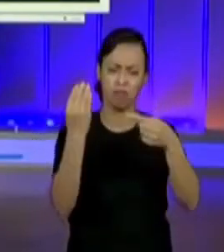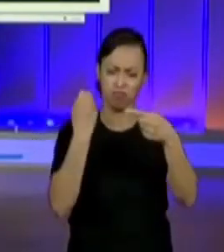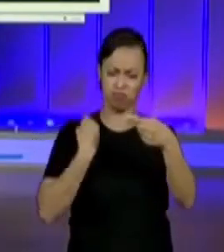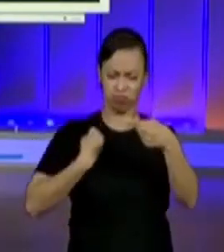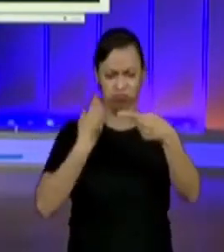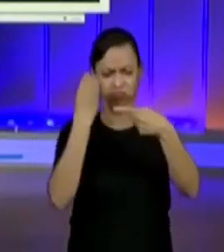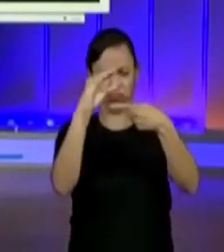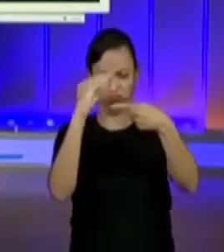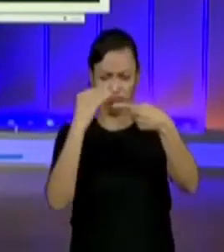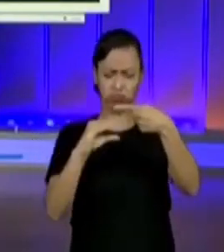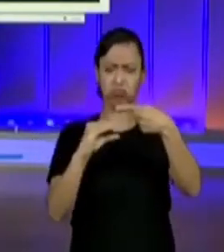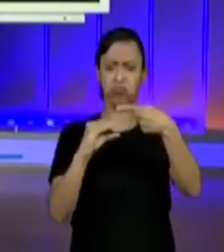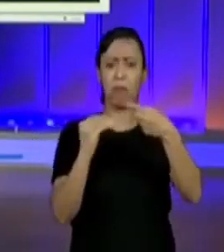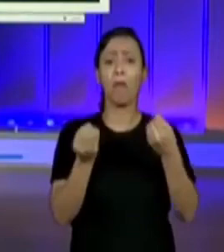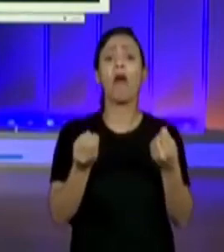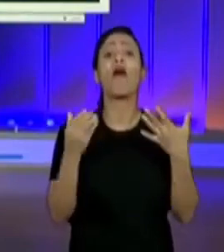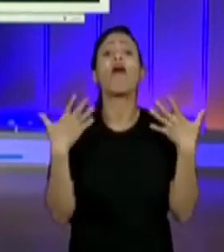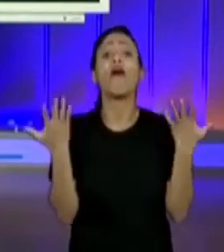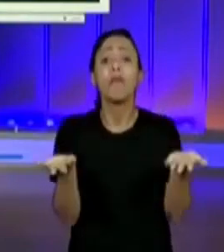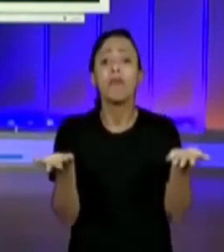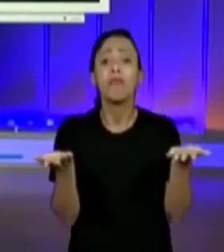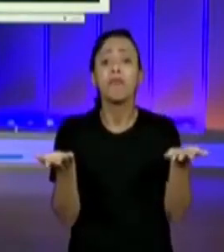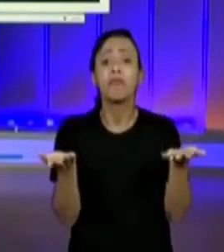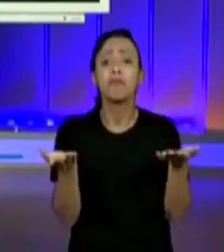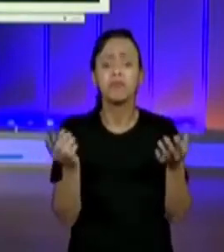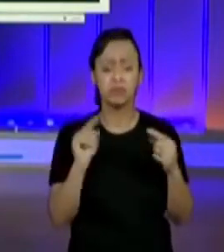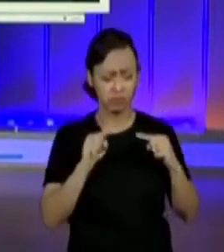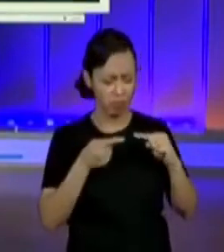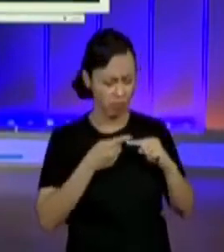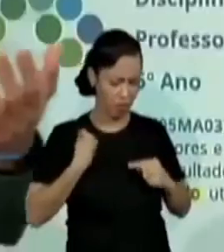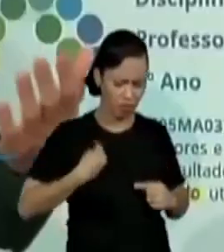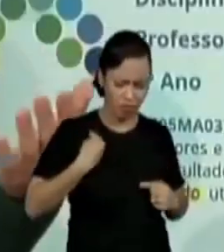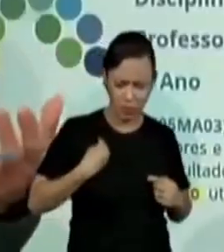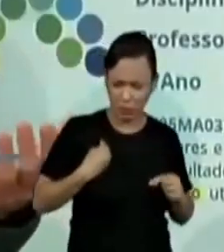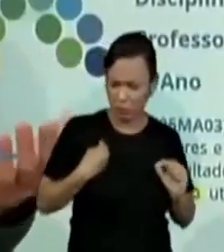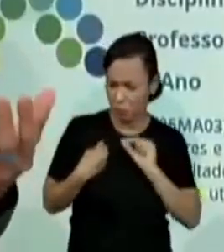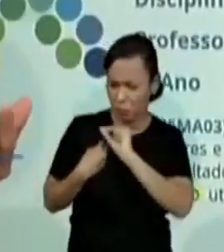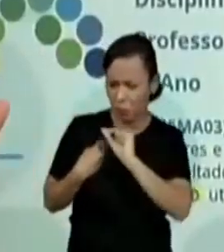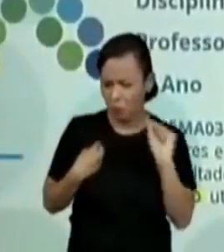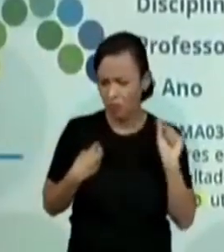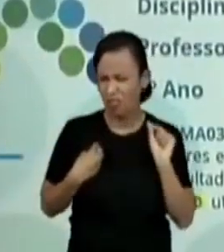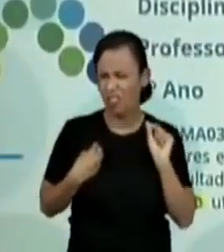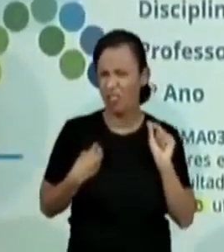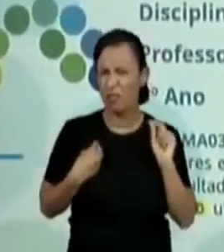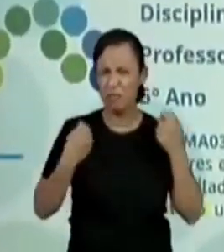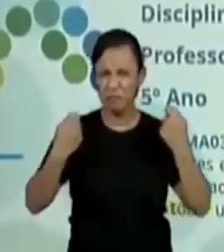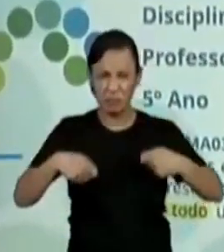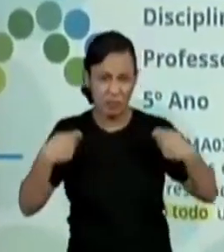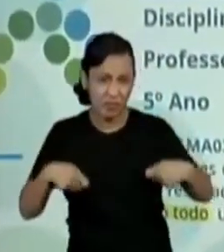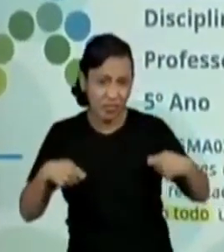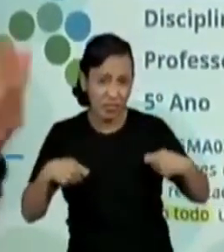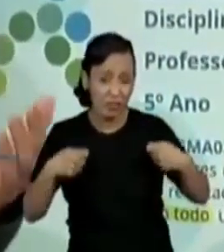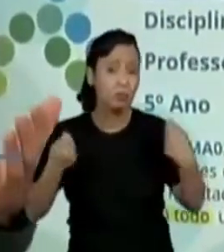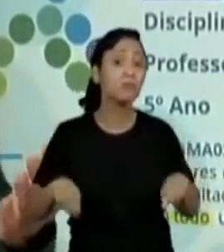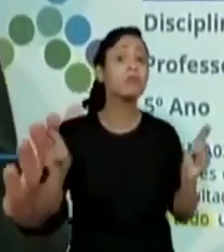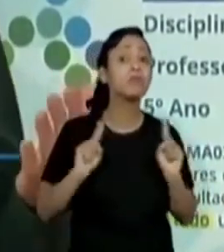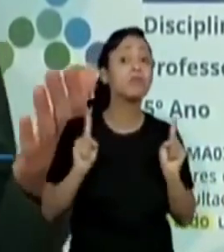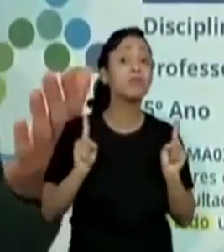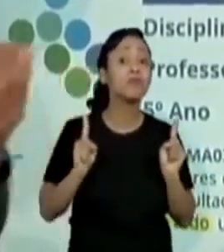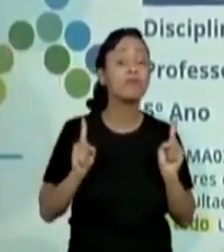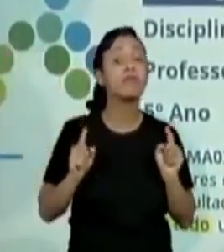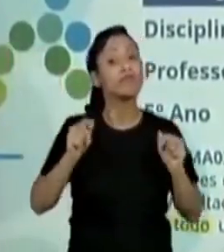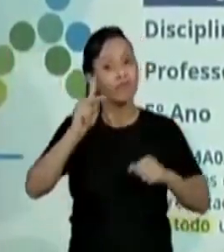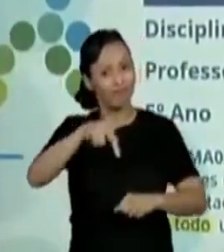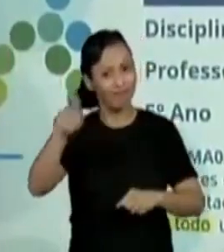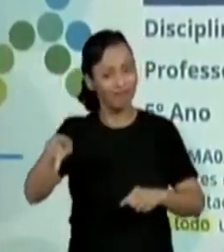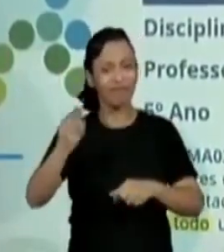aí na utilização das frações em nossas vidas como poderíamos explicar essa utilização os professores também vão